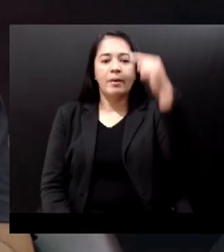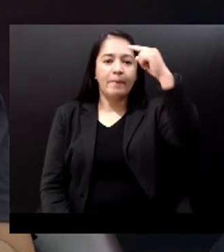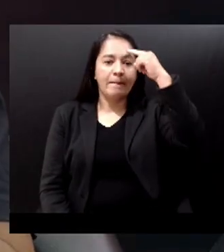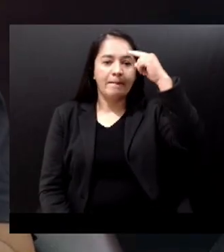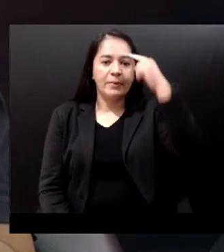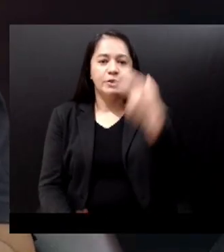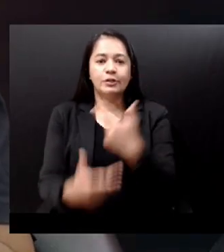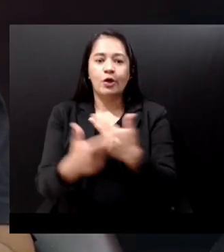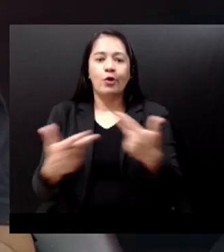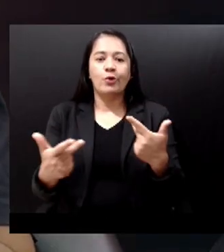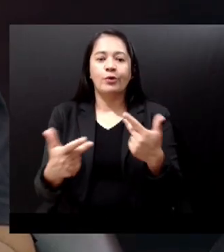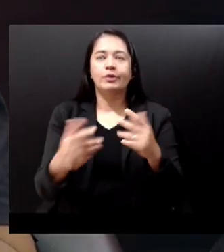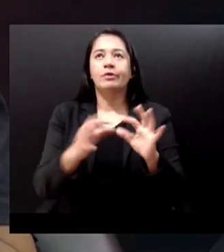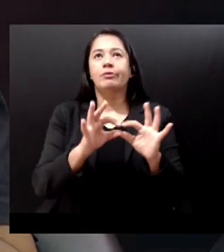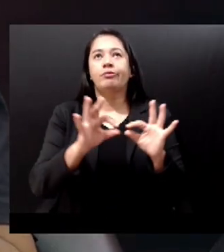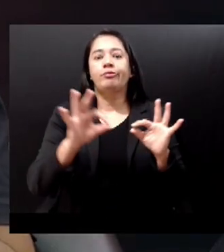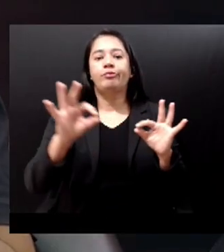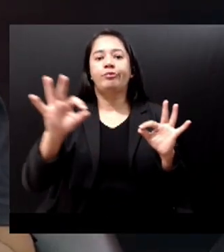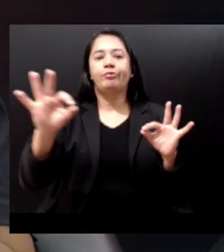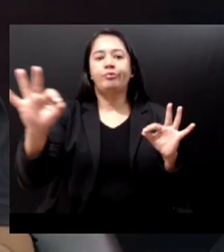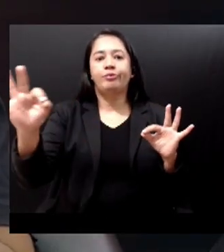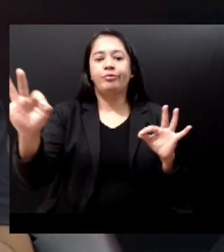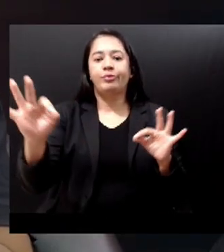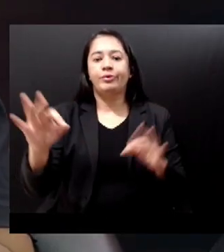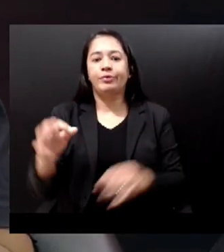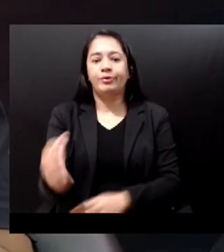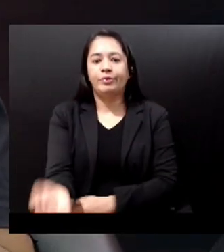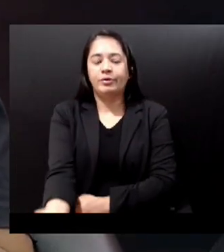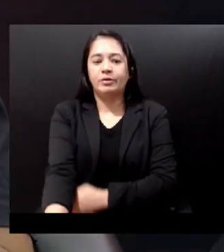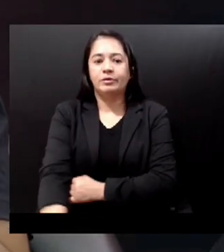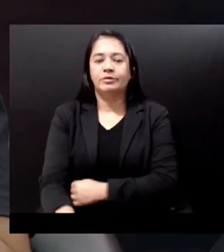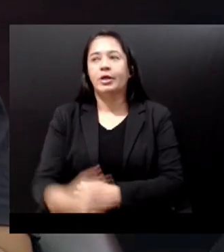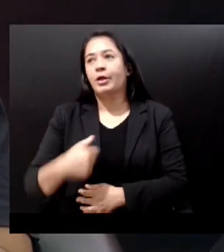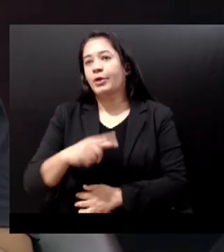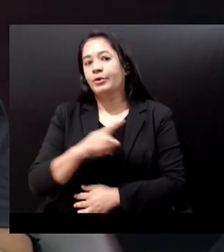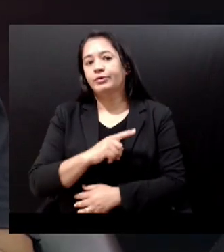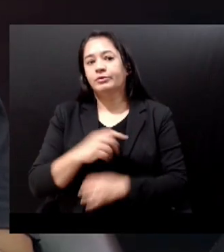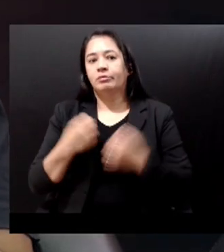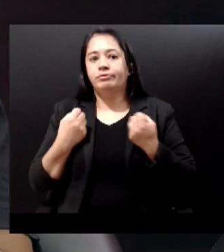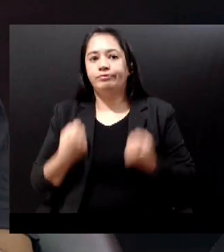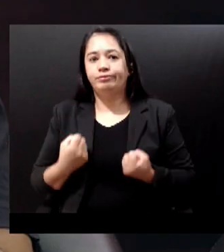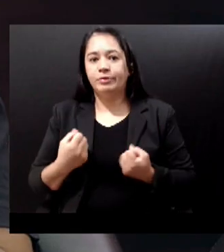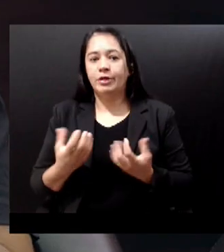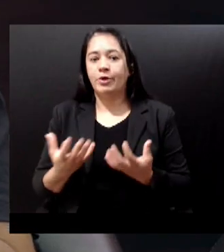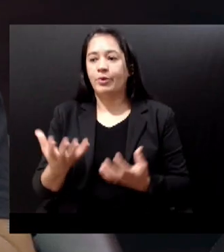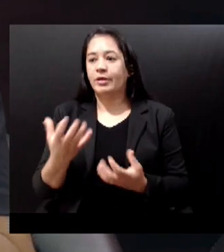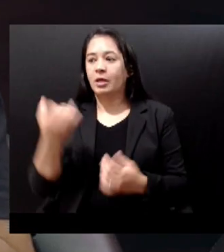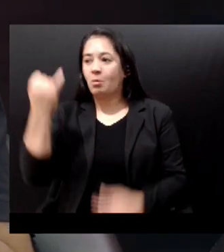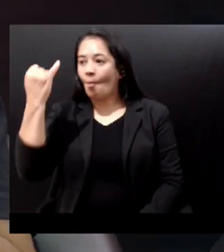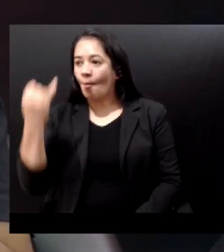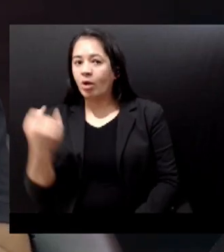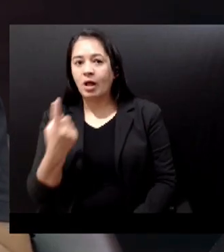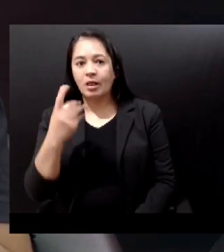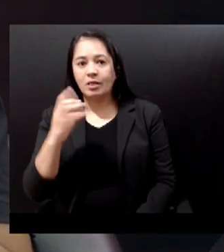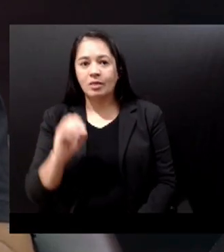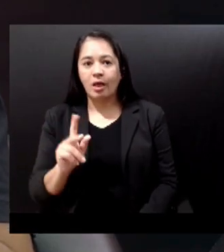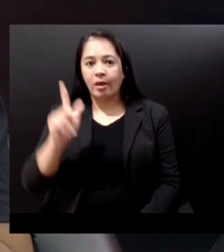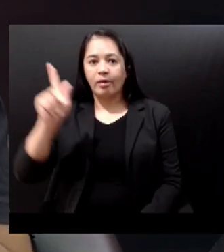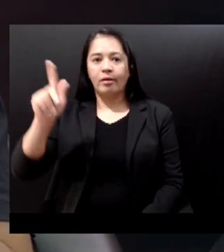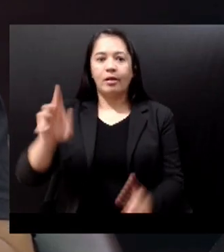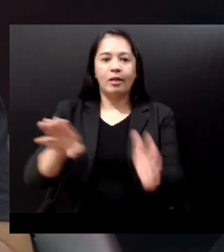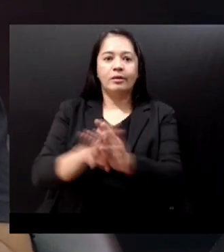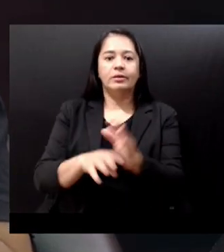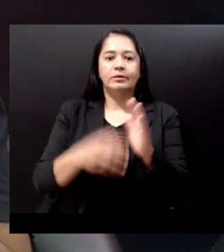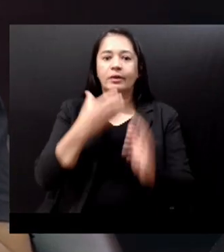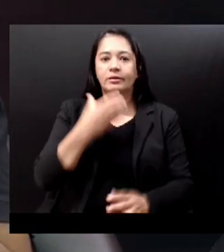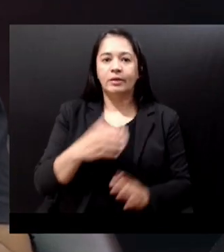longe. Então, eu tenho X quilos, eu quero emagrecer 10 quilos até dezembro. É sempre assim. Aham, Só, e para por aí. Mas